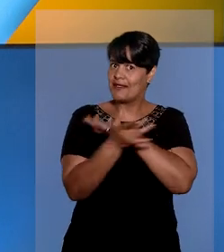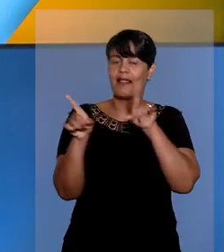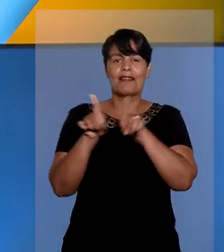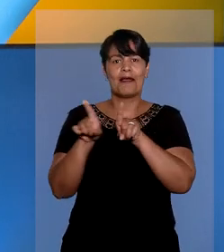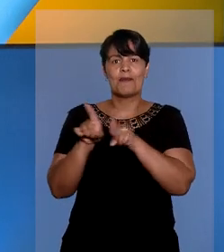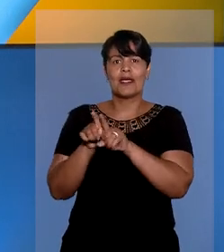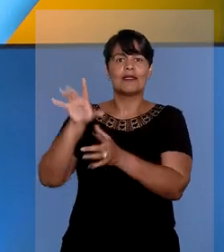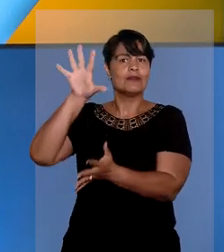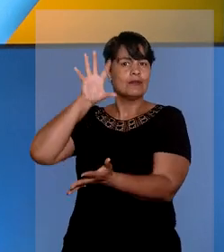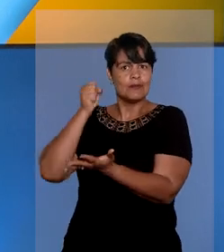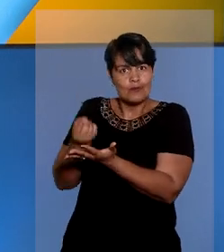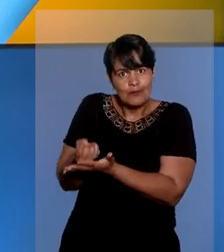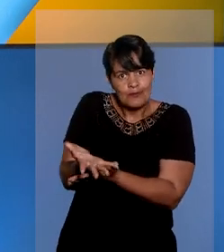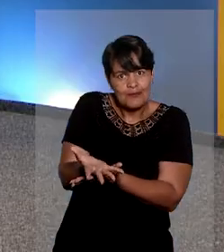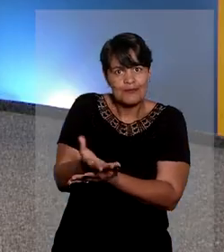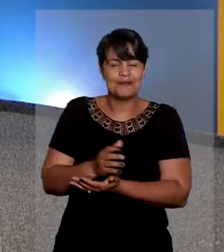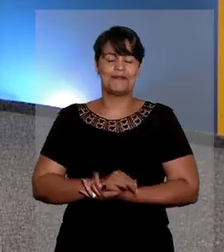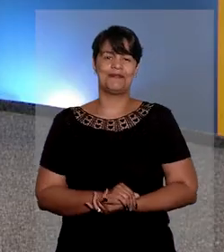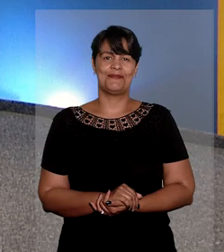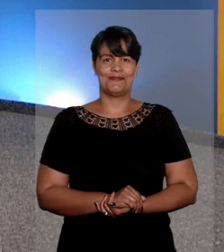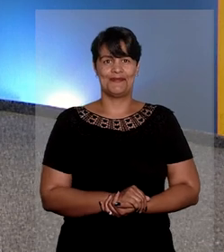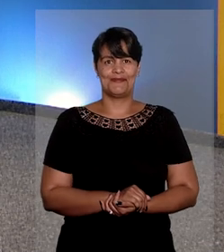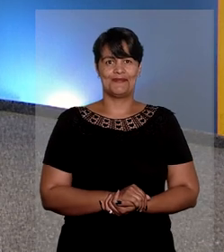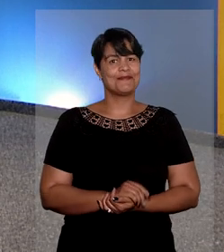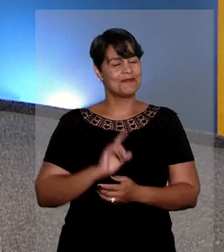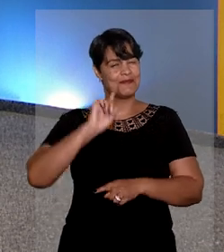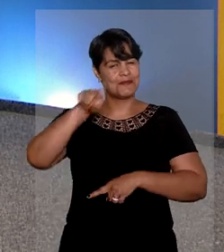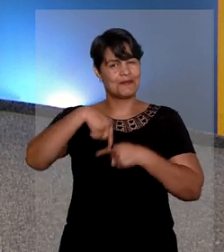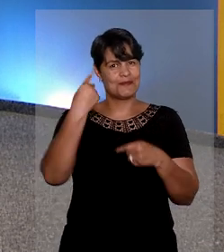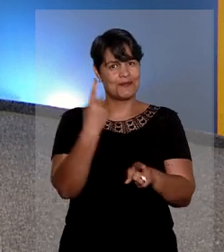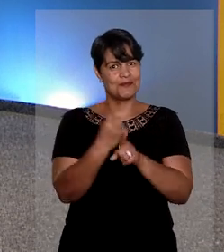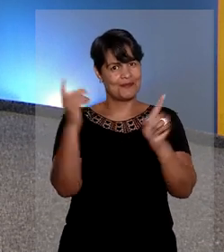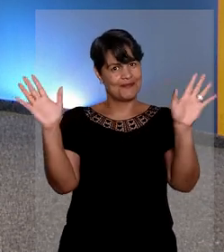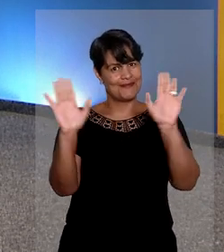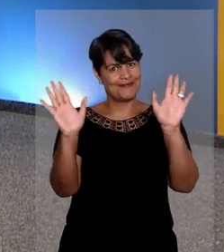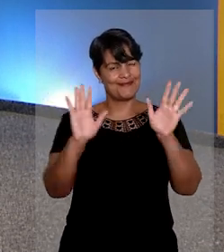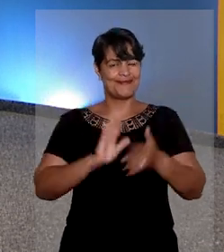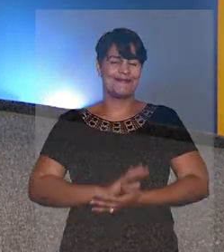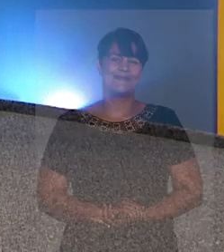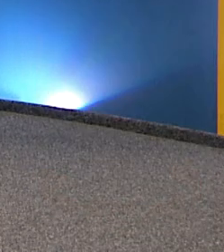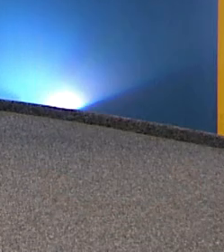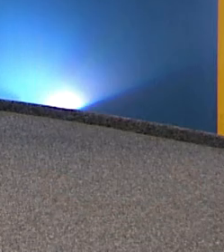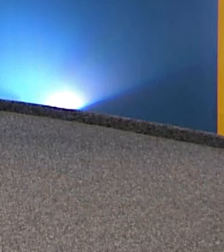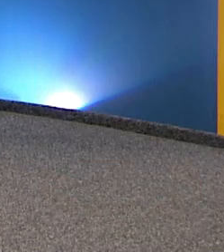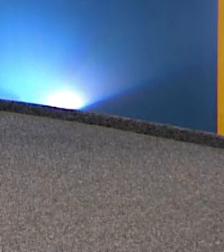plataformas de podcast. A gente volta semana que vem. Tchau, tchau!